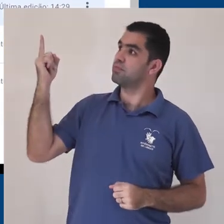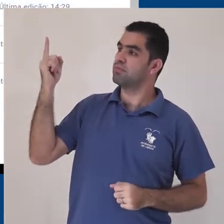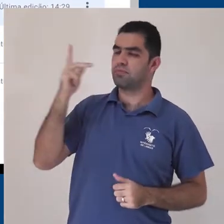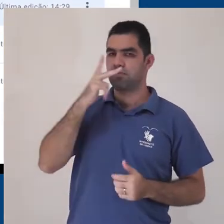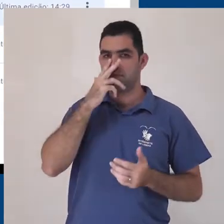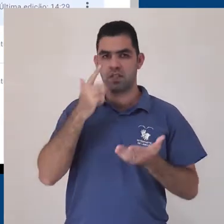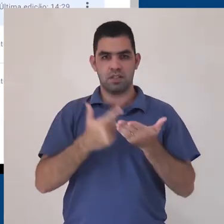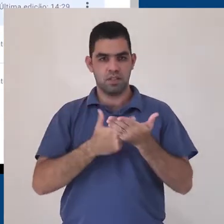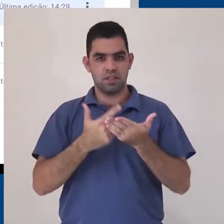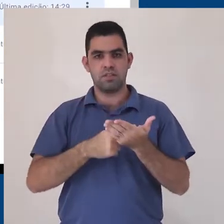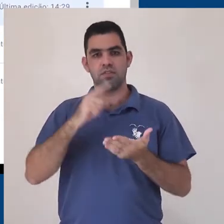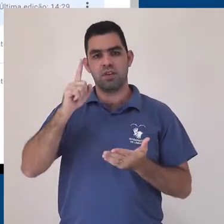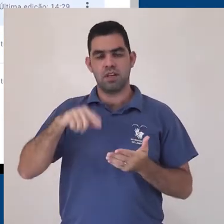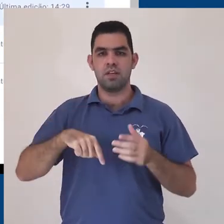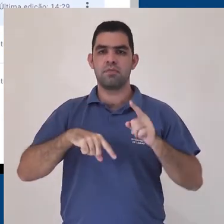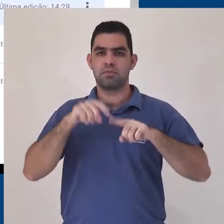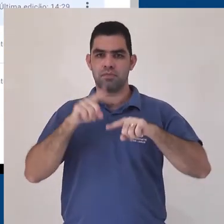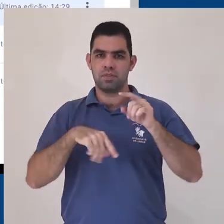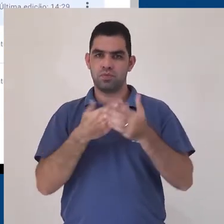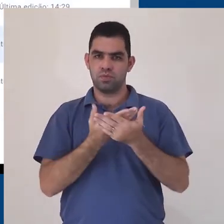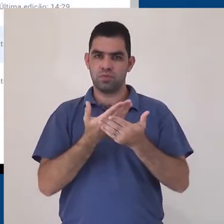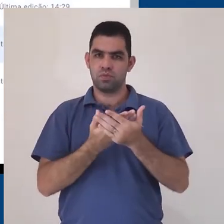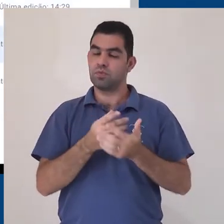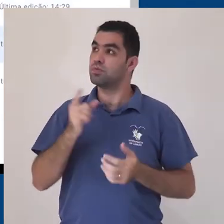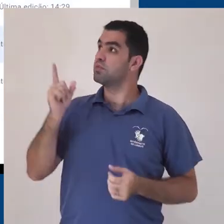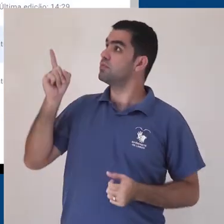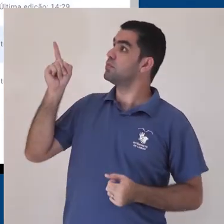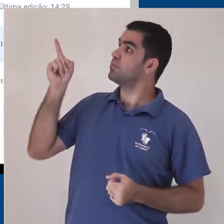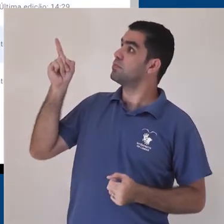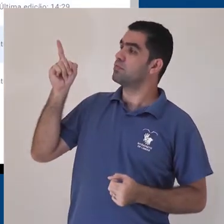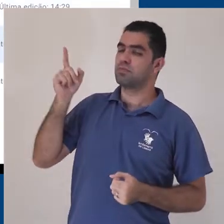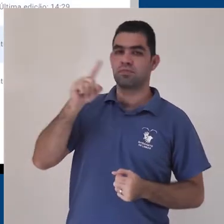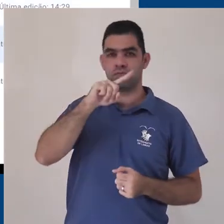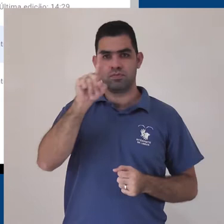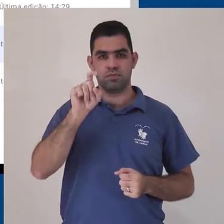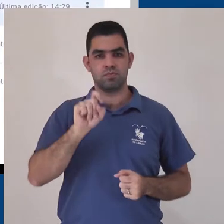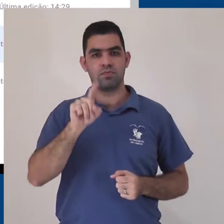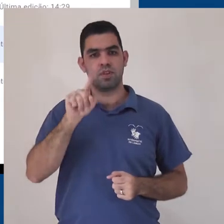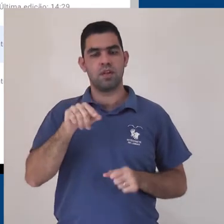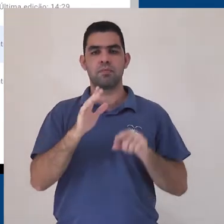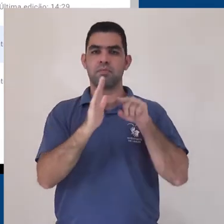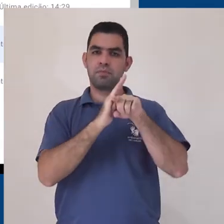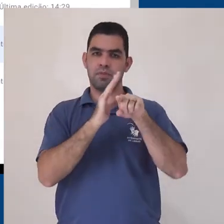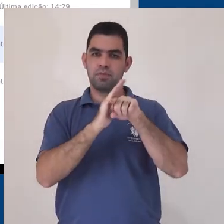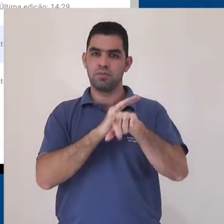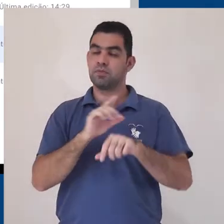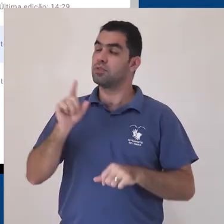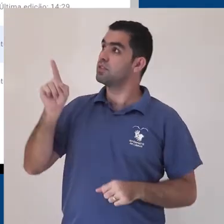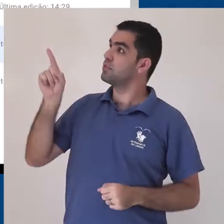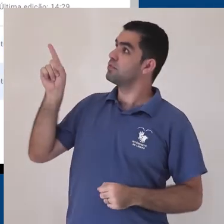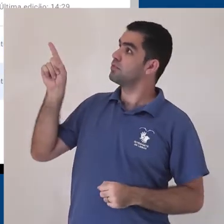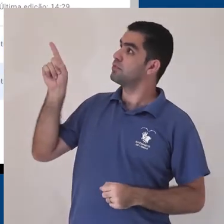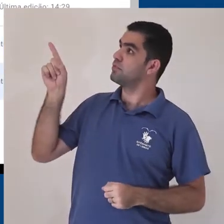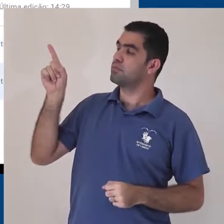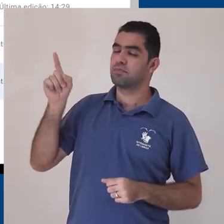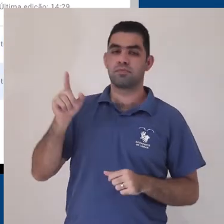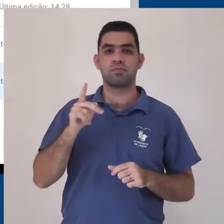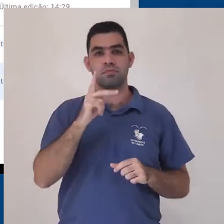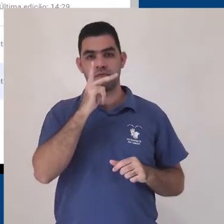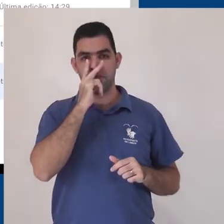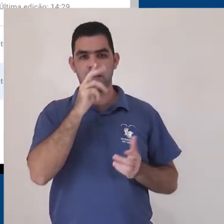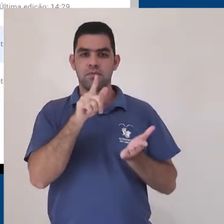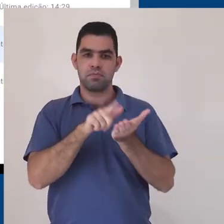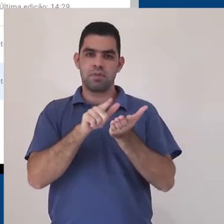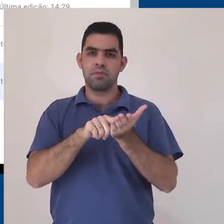se assemelha a um livro se refere a material esse outro com uma interrogação se refere à pergunta e o último que se